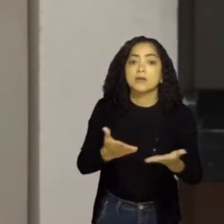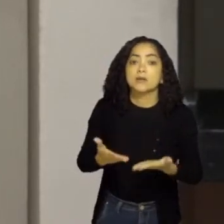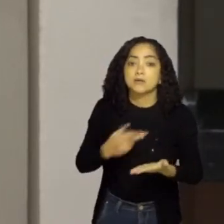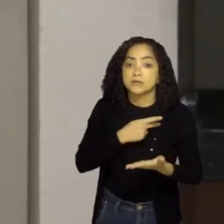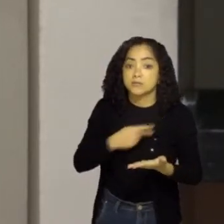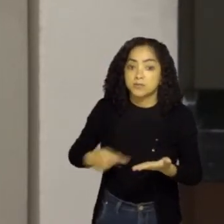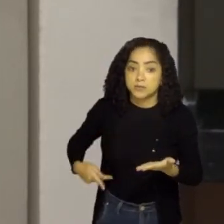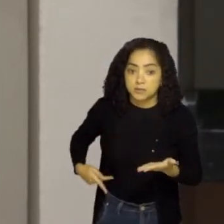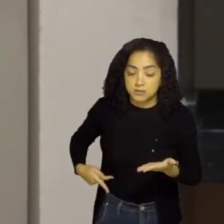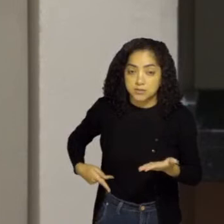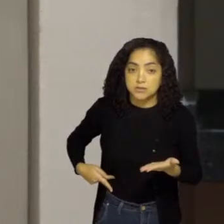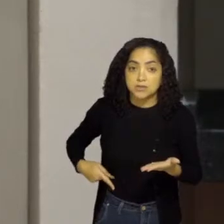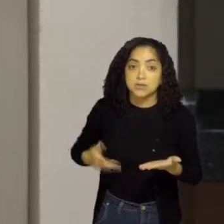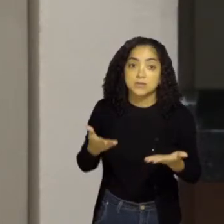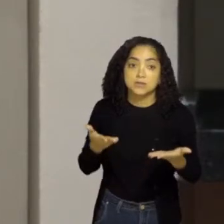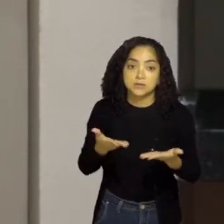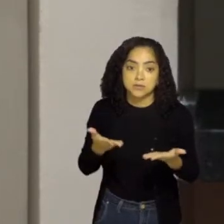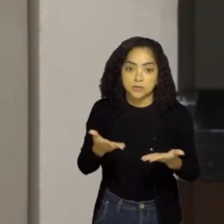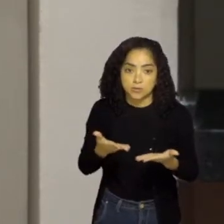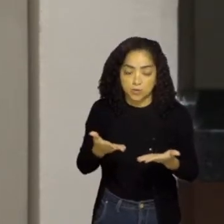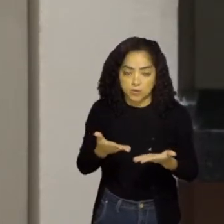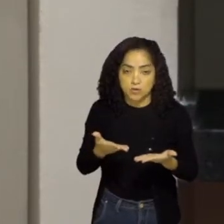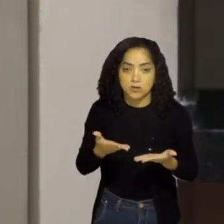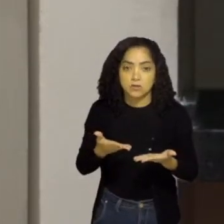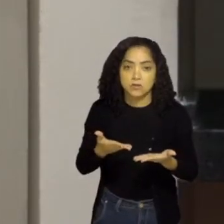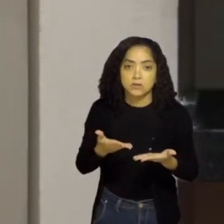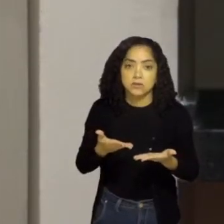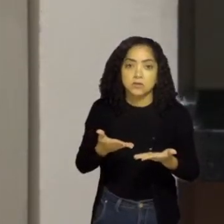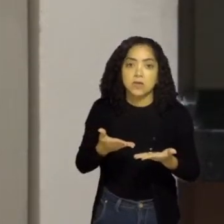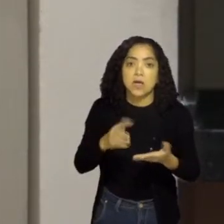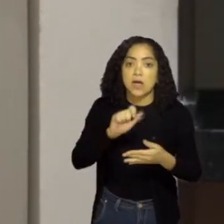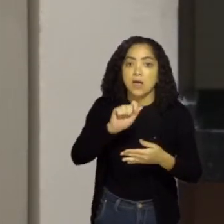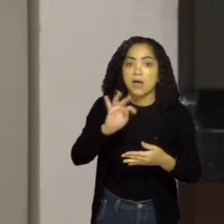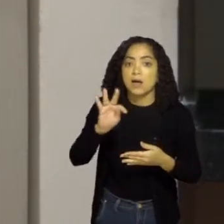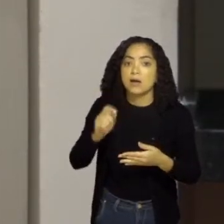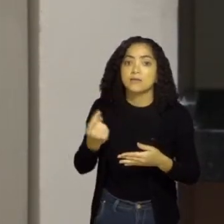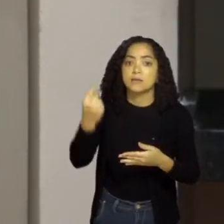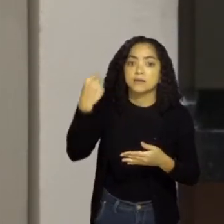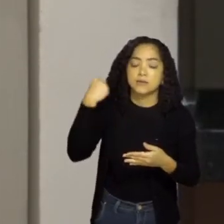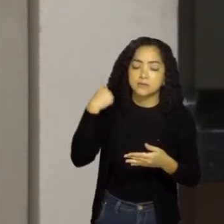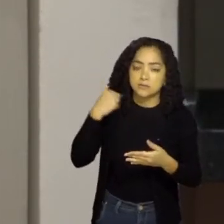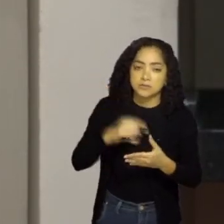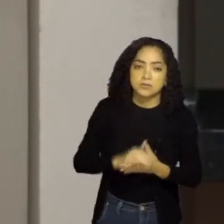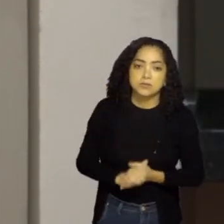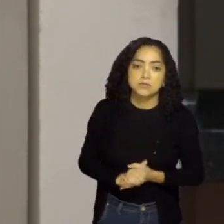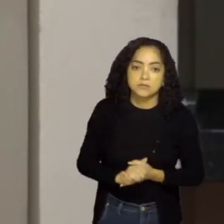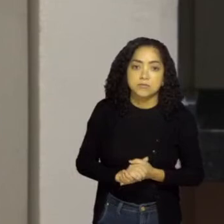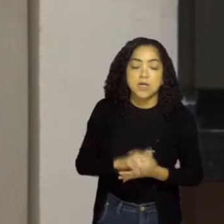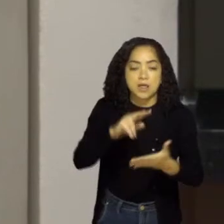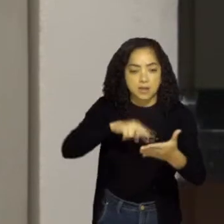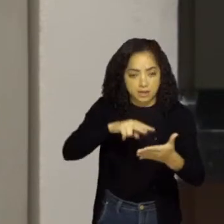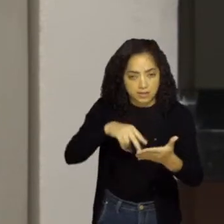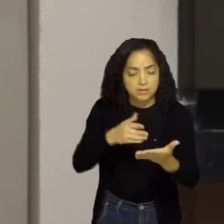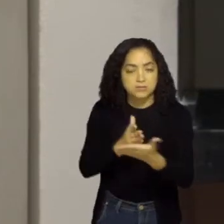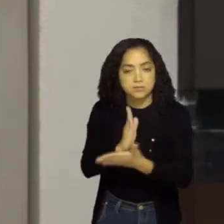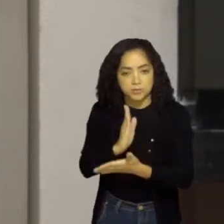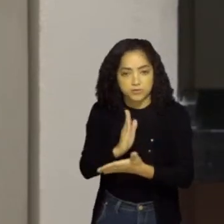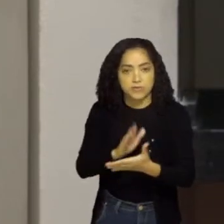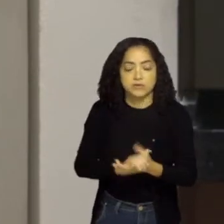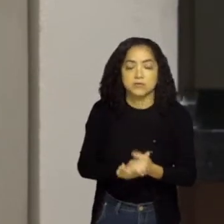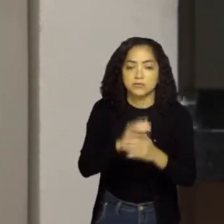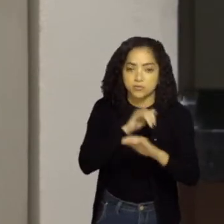uso da sua prerrogativa, dá as atas das últimas sessões por lidas e aprovadas.